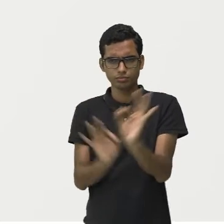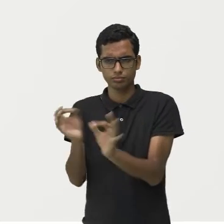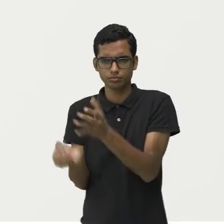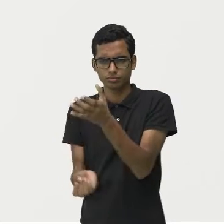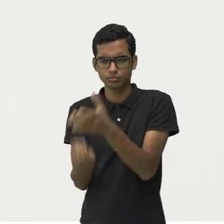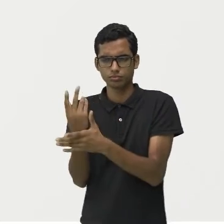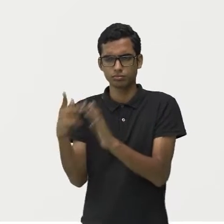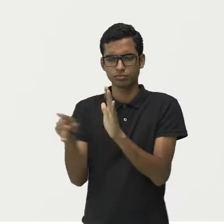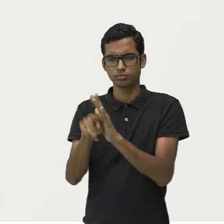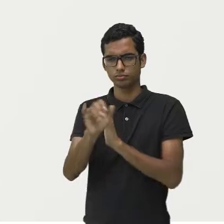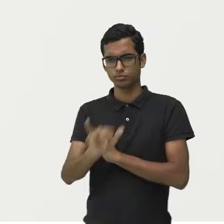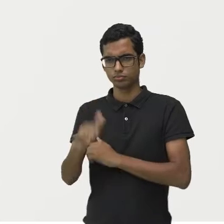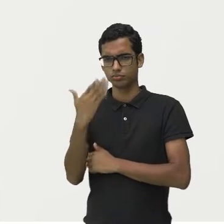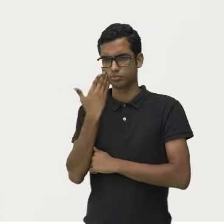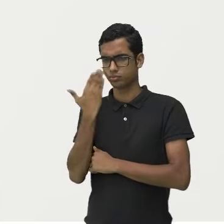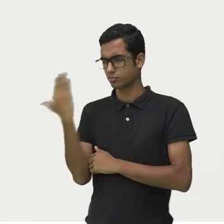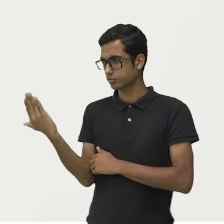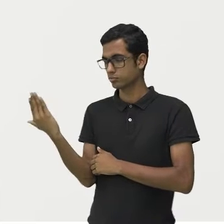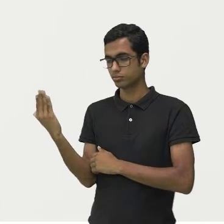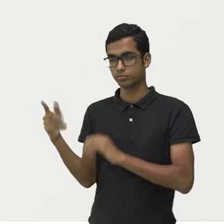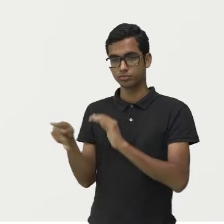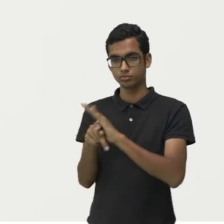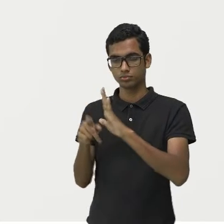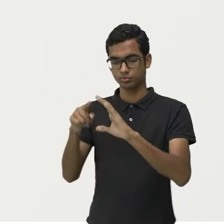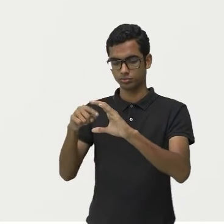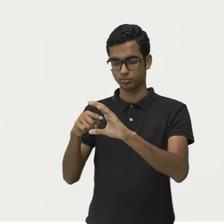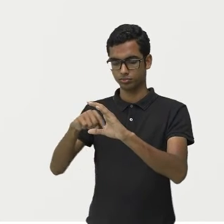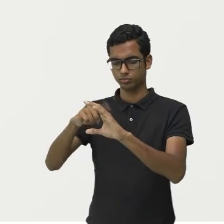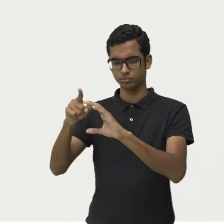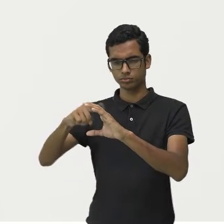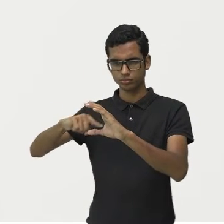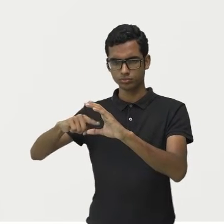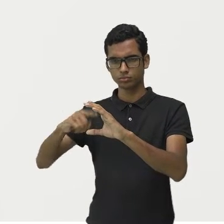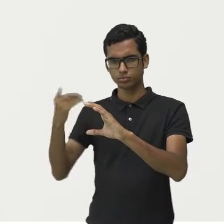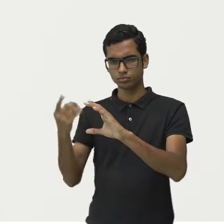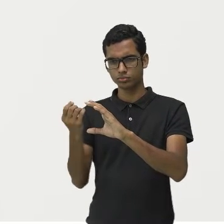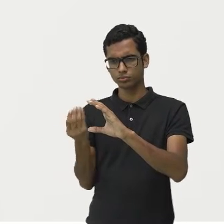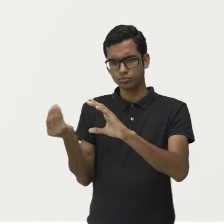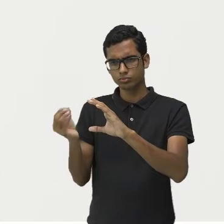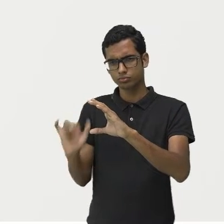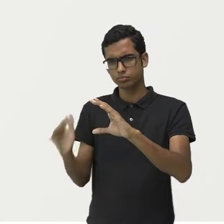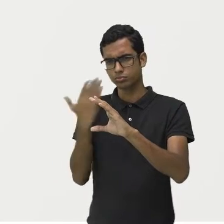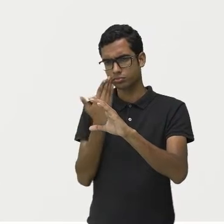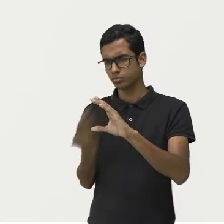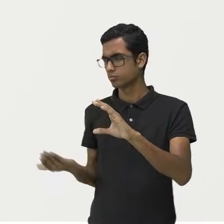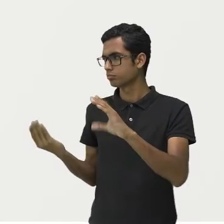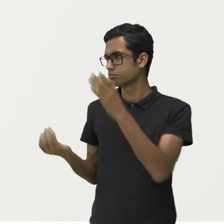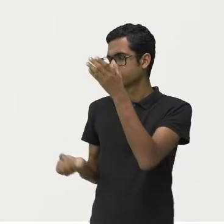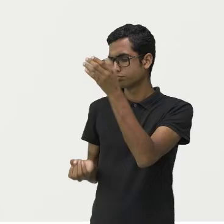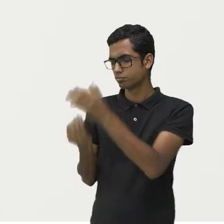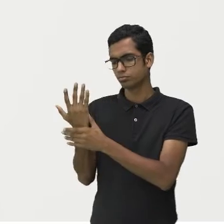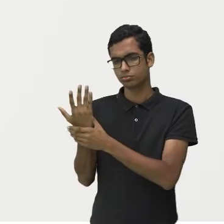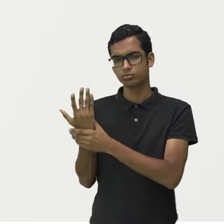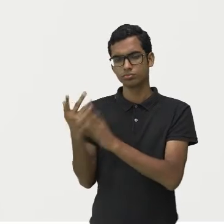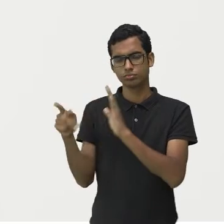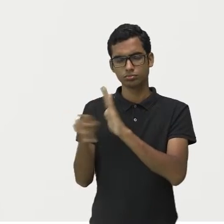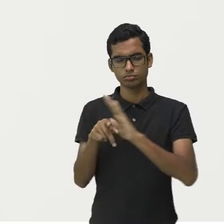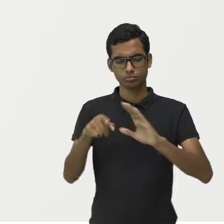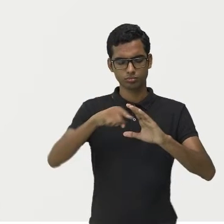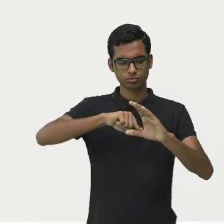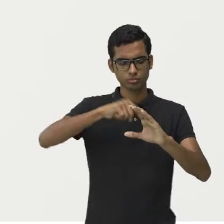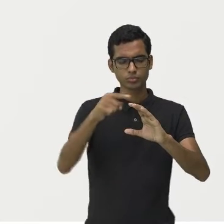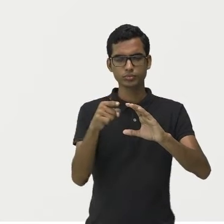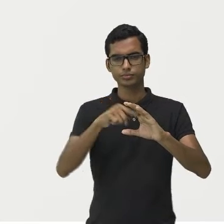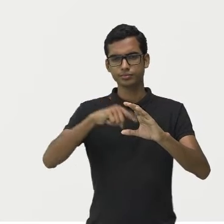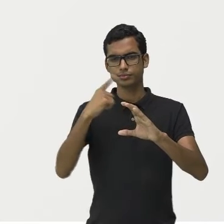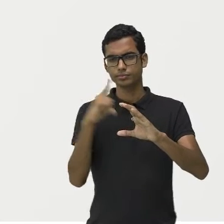a imagem nos espelhos esféricos. Então, vamos ver aqui a formação das imagens em espelhos esféricos.